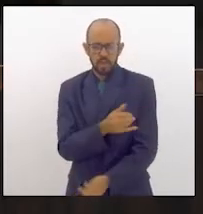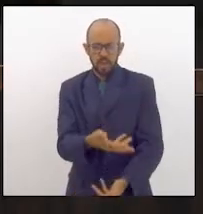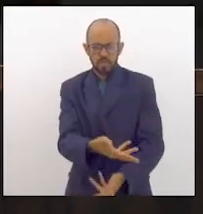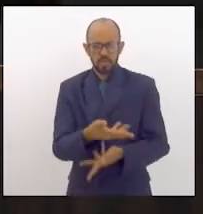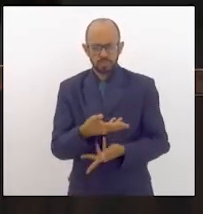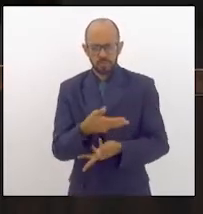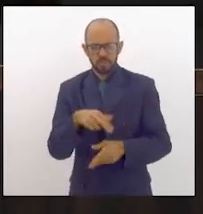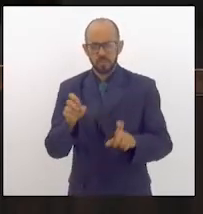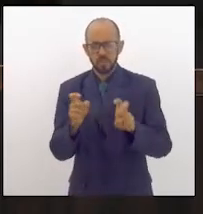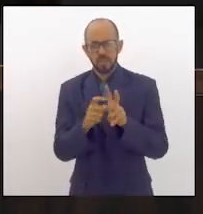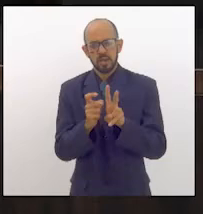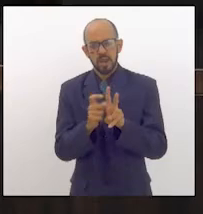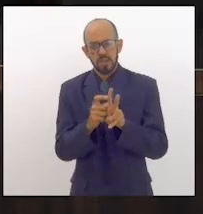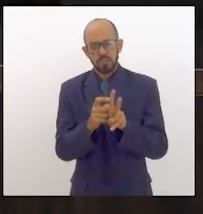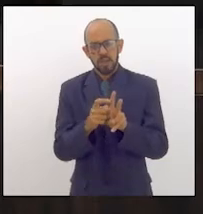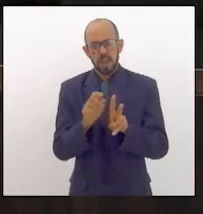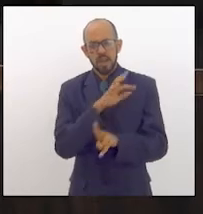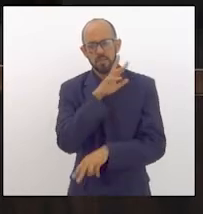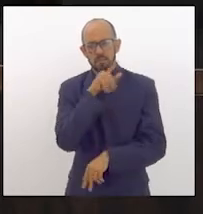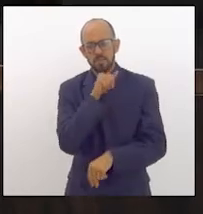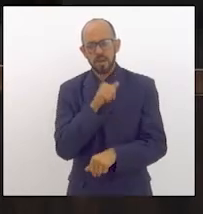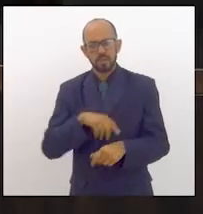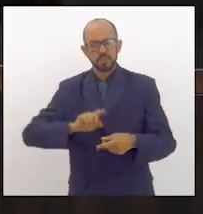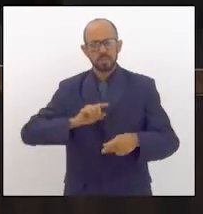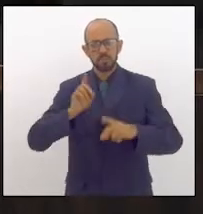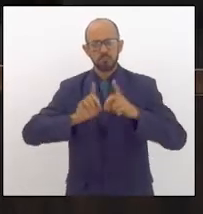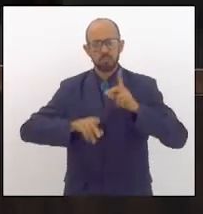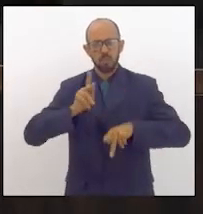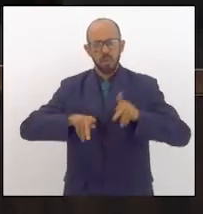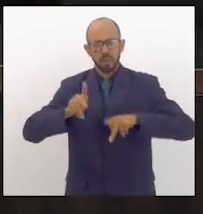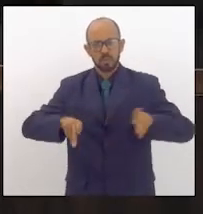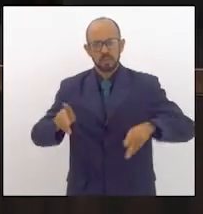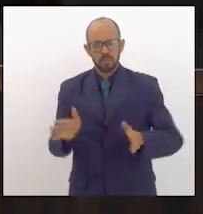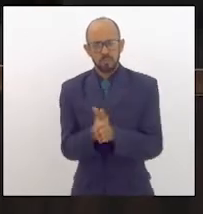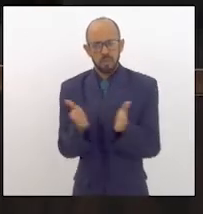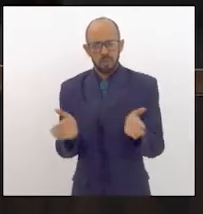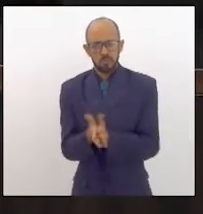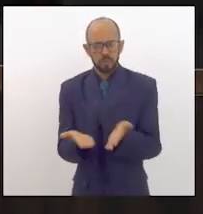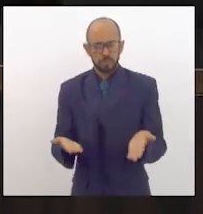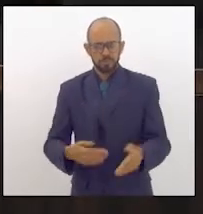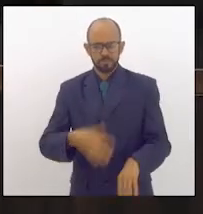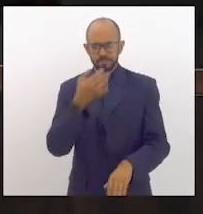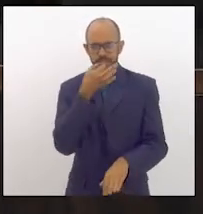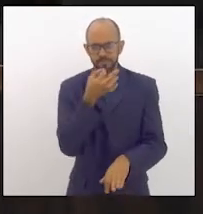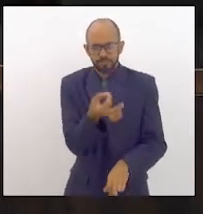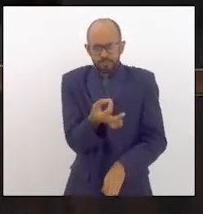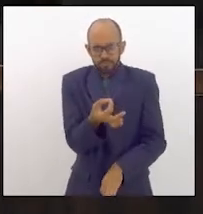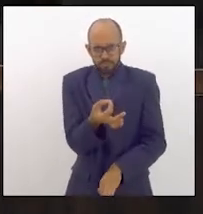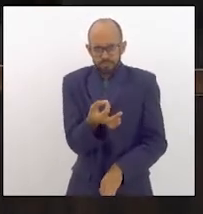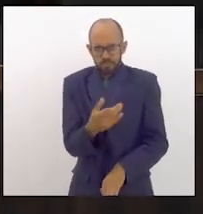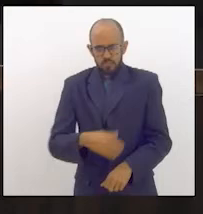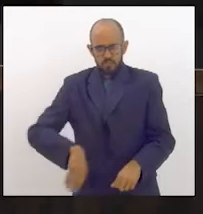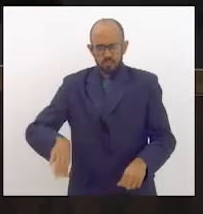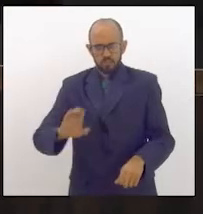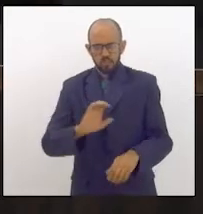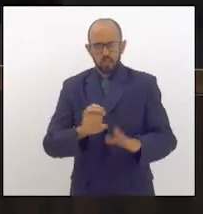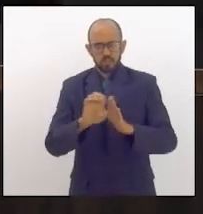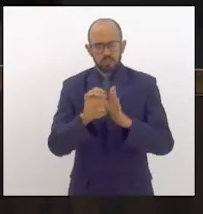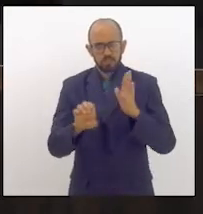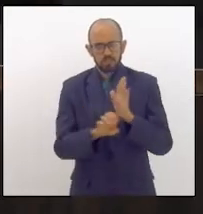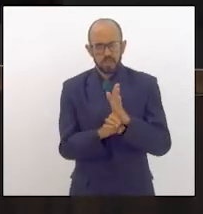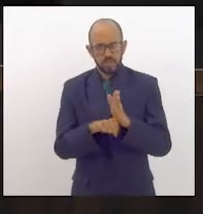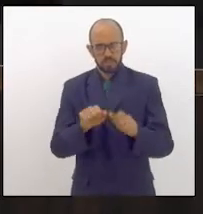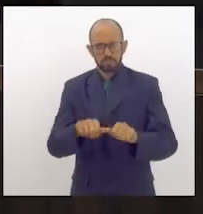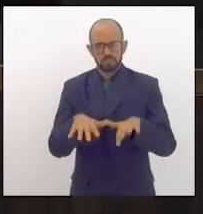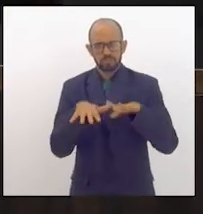veterinário e ambulatorial para animais sobre posse da população de baixa renda parecer e as emendas de plenário da